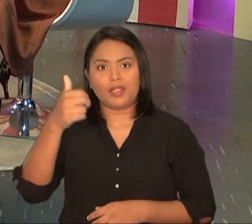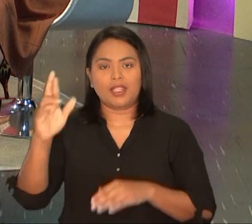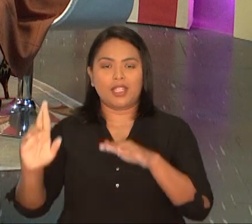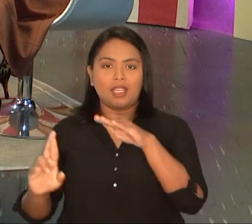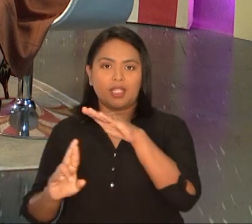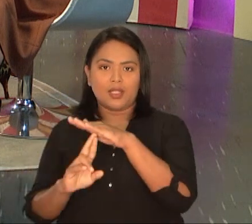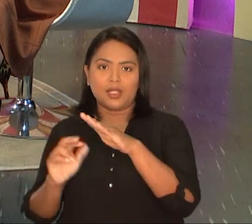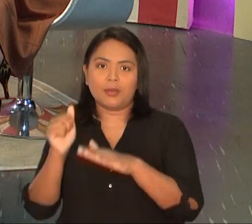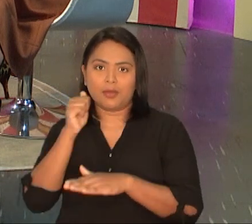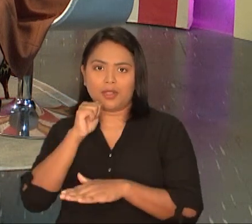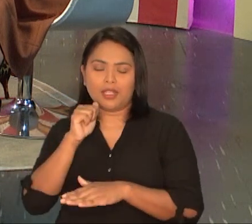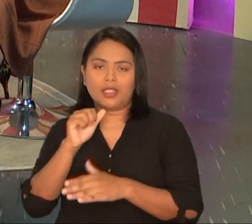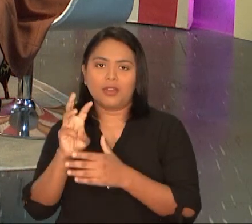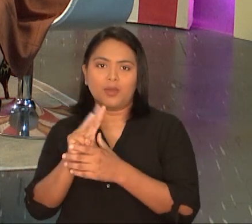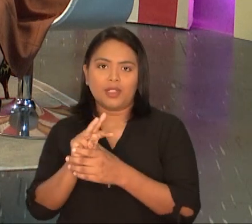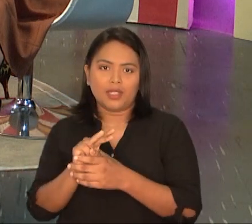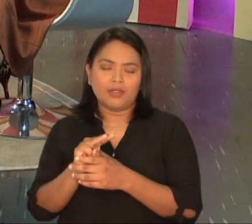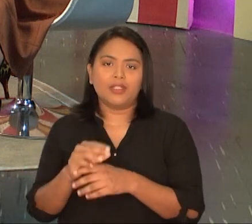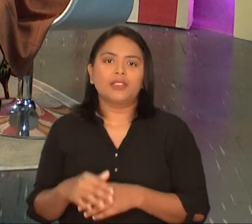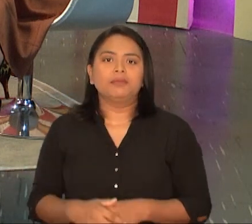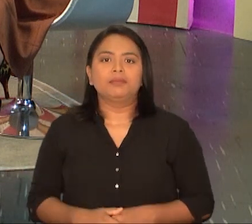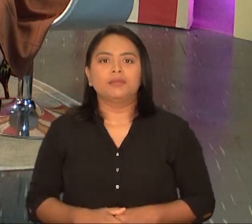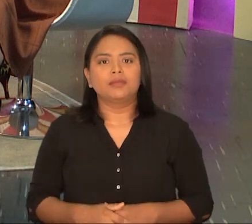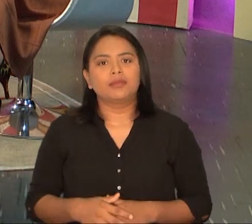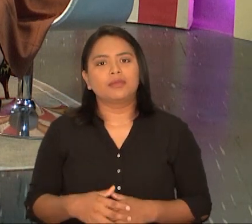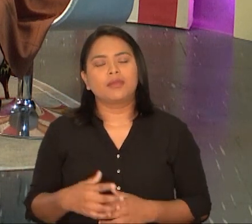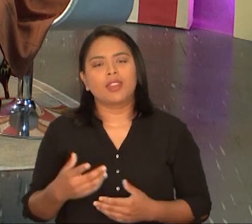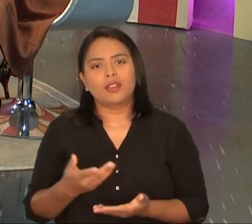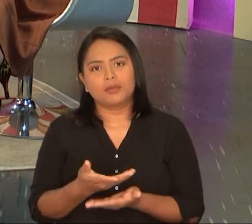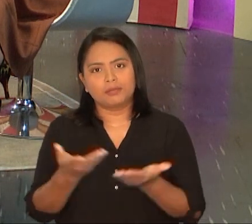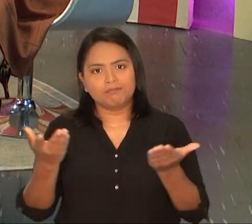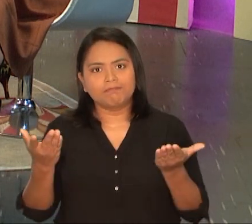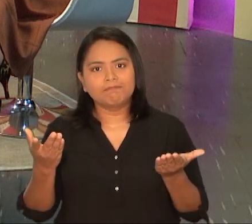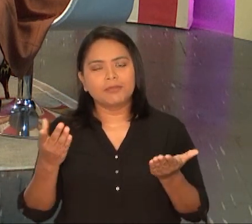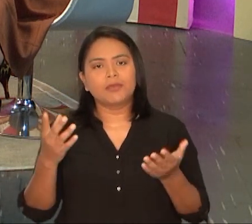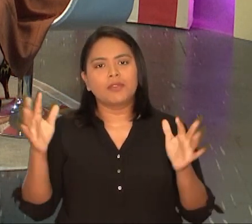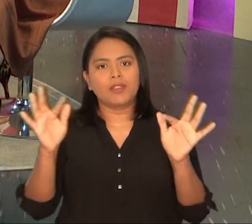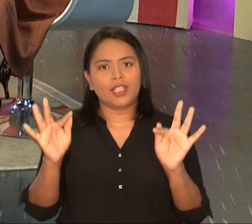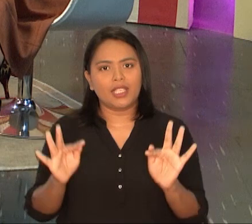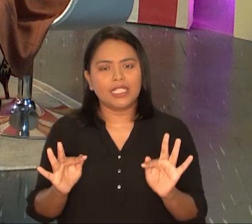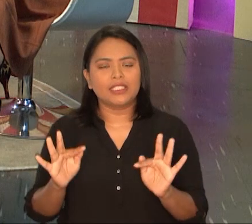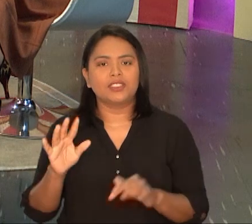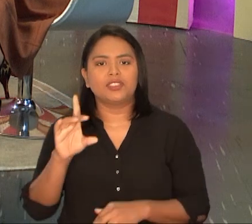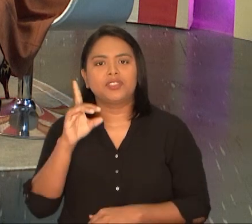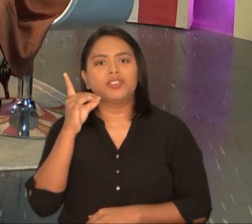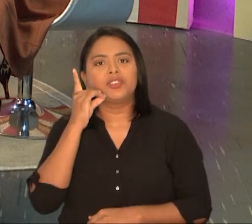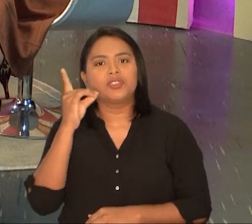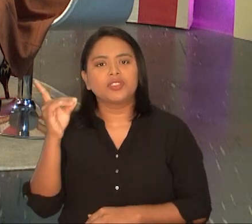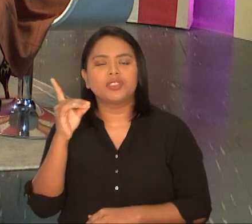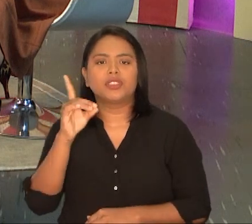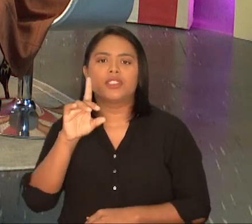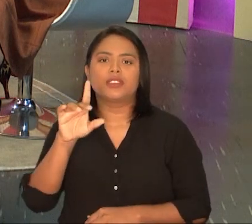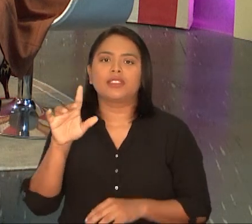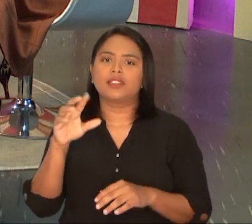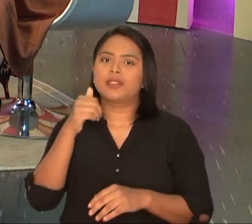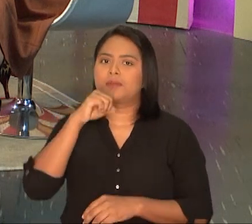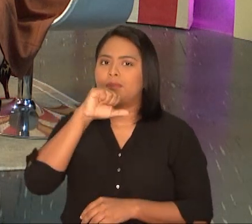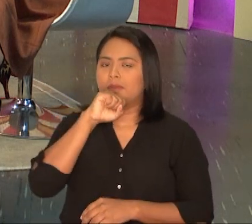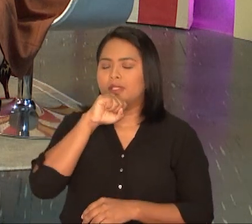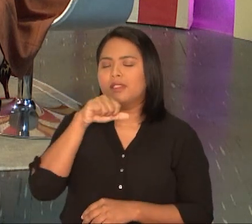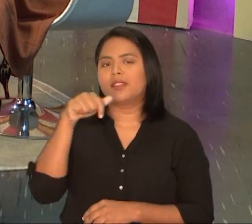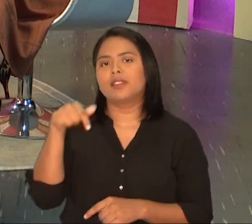aproveitar também e desejar um feliz Dia das Mães para todas as mulheres. Feliz Dia das Mães, especial para as mães aqui da